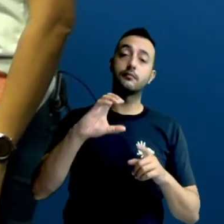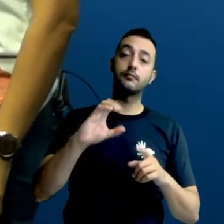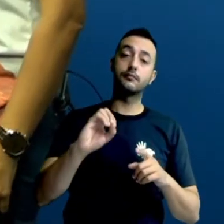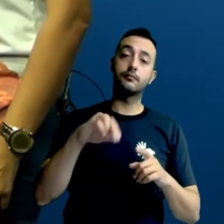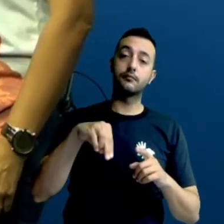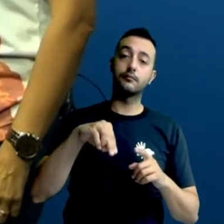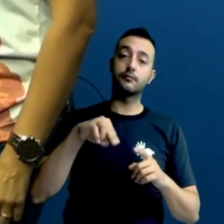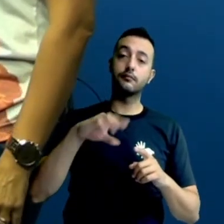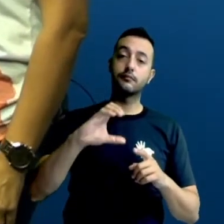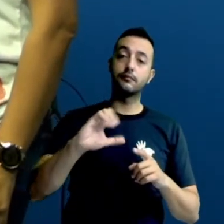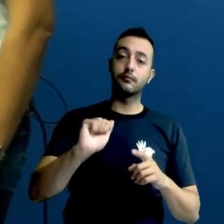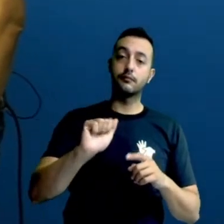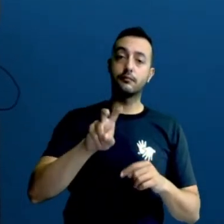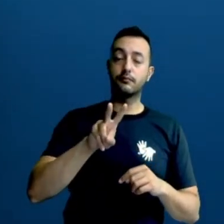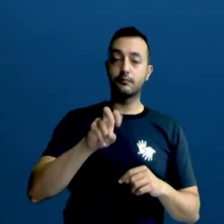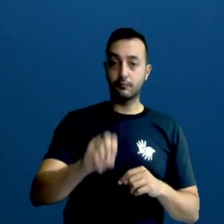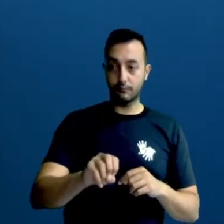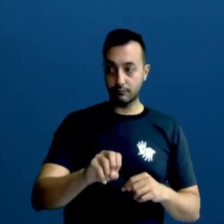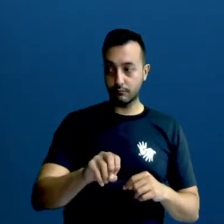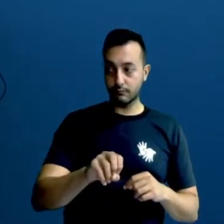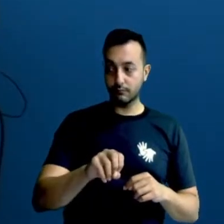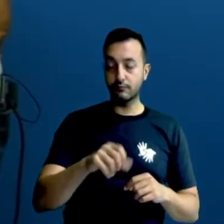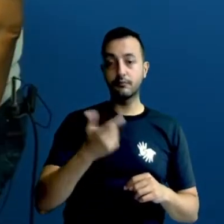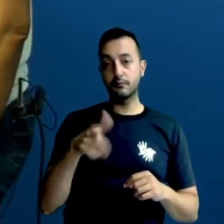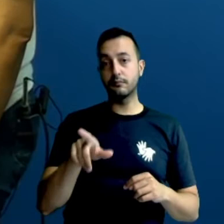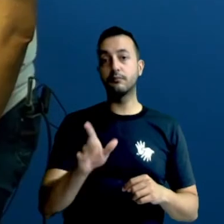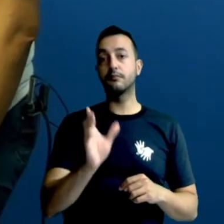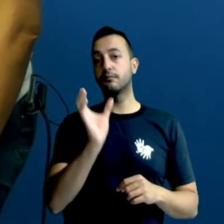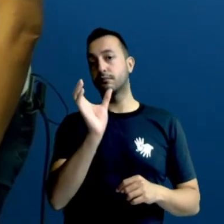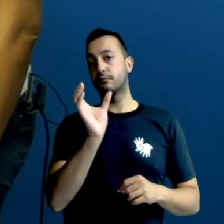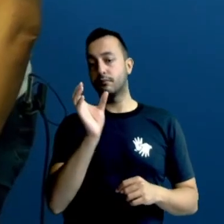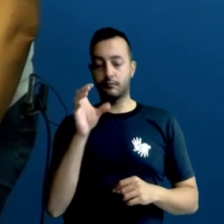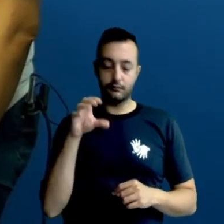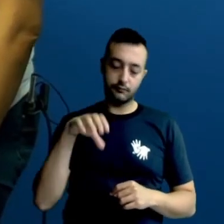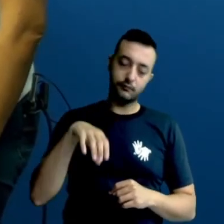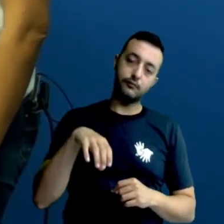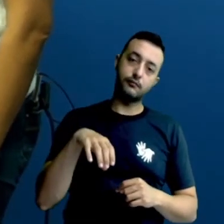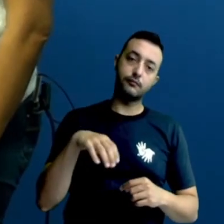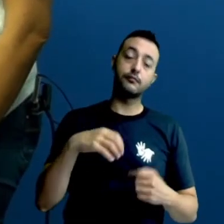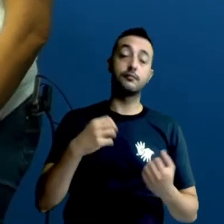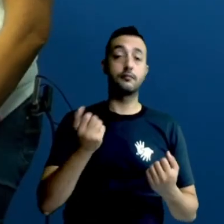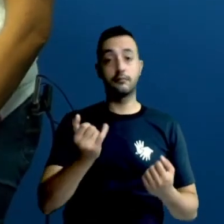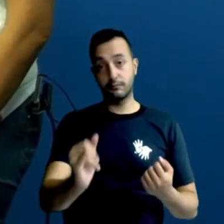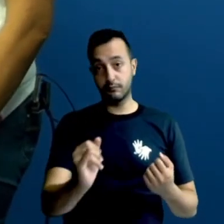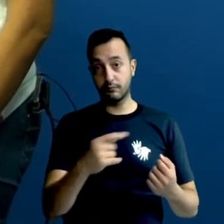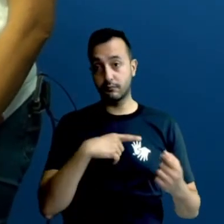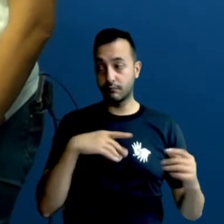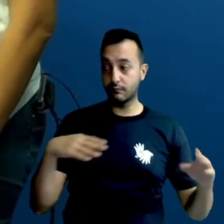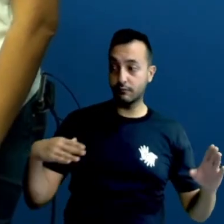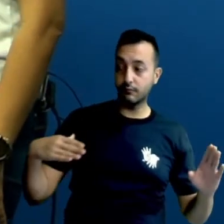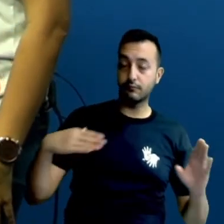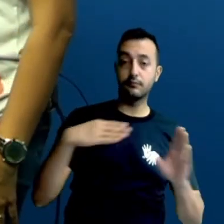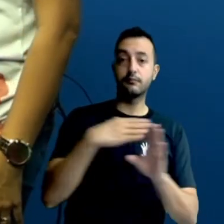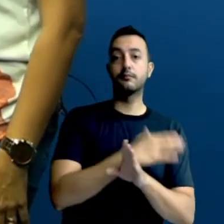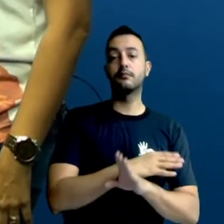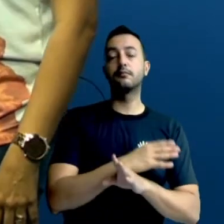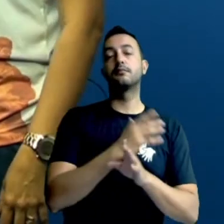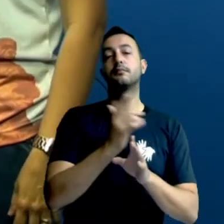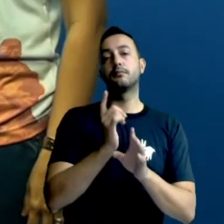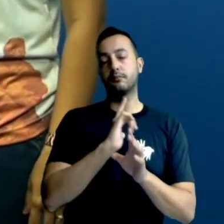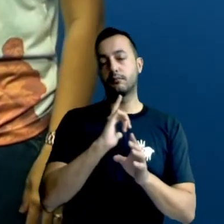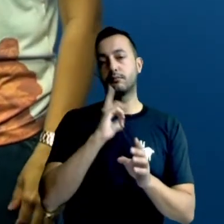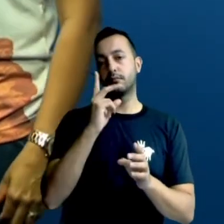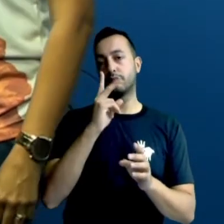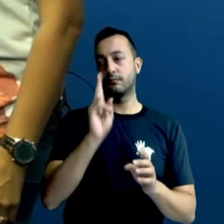ó, que a gente classificou, tá? E este é convexo. Se a gente vier com um segmento de reta atravessando aqui, ó, vai atravessar o